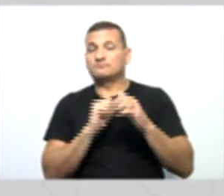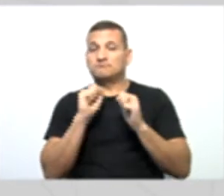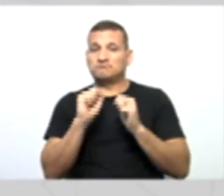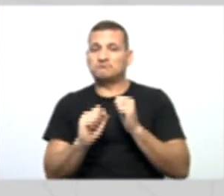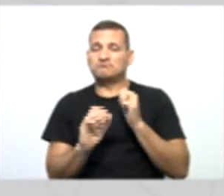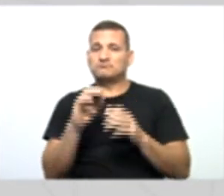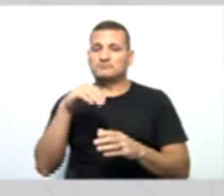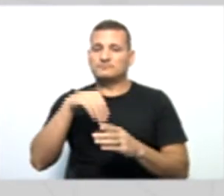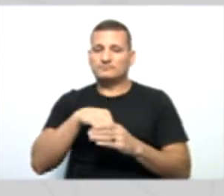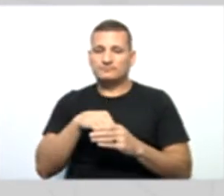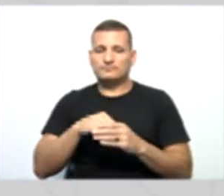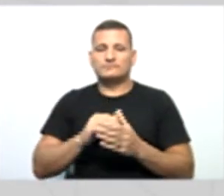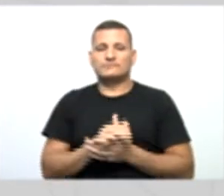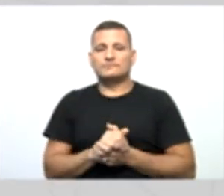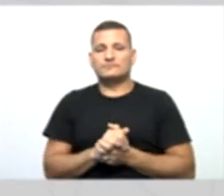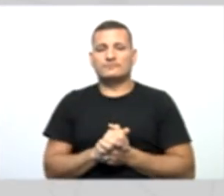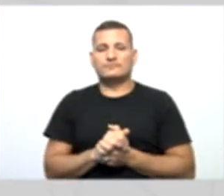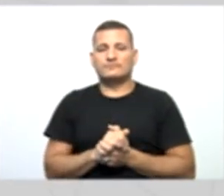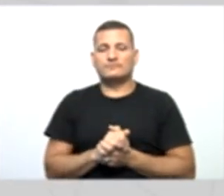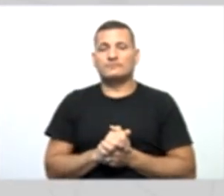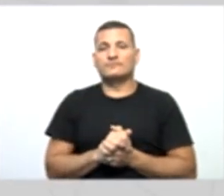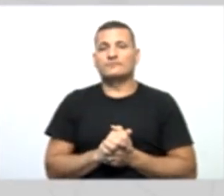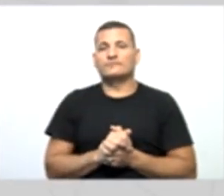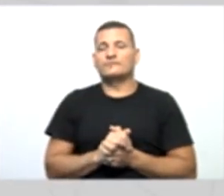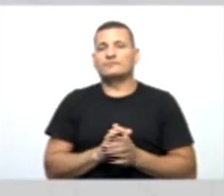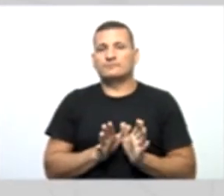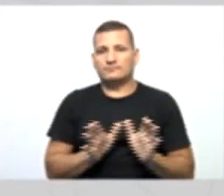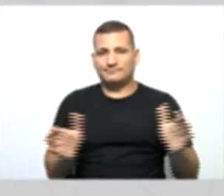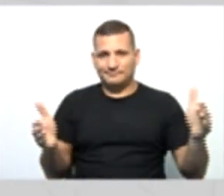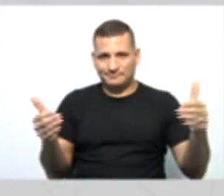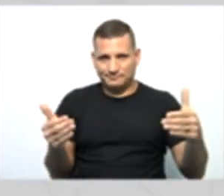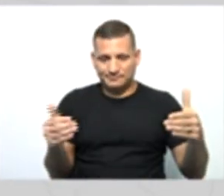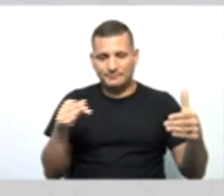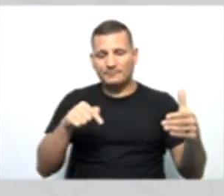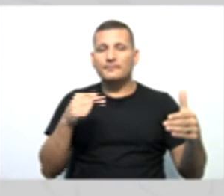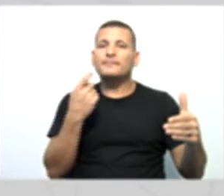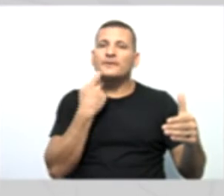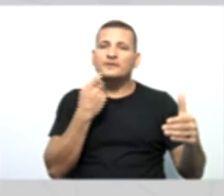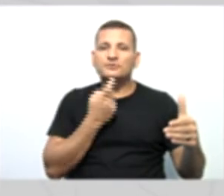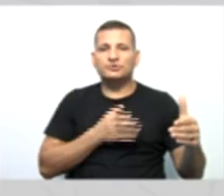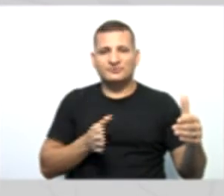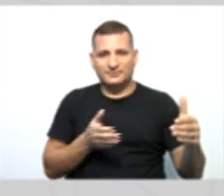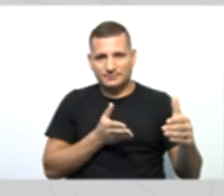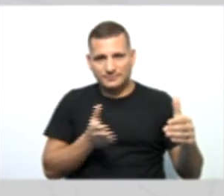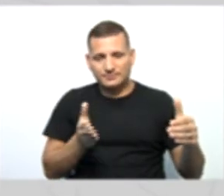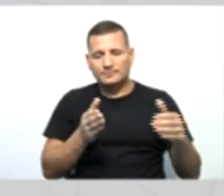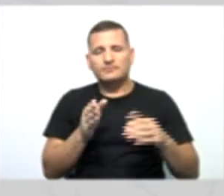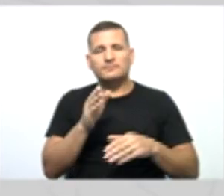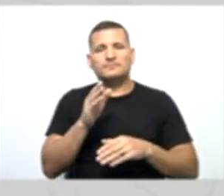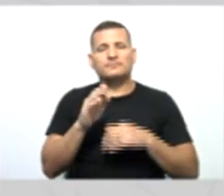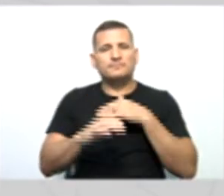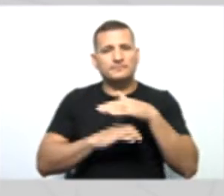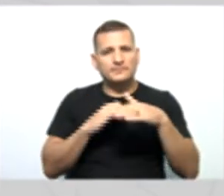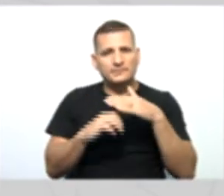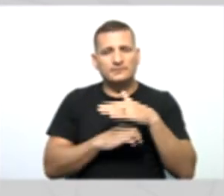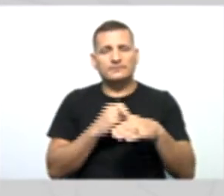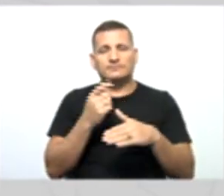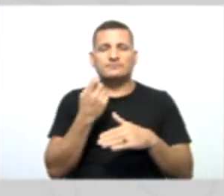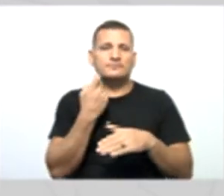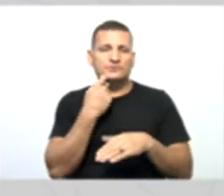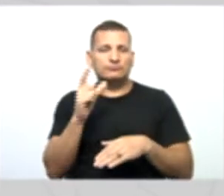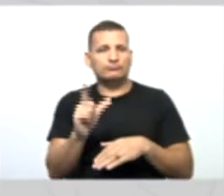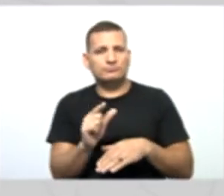arranjo produtivo são os viveiros de peixe, empresas de produção de alevinos,